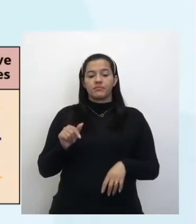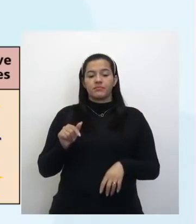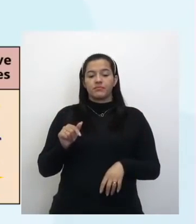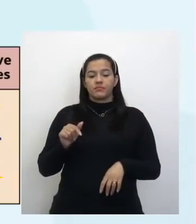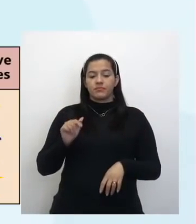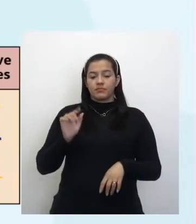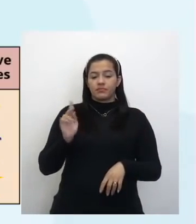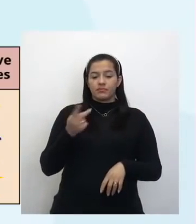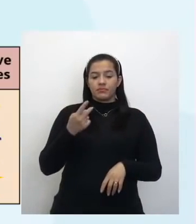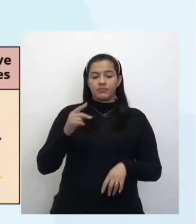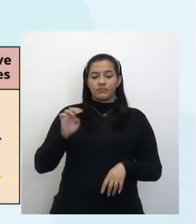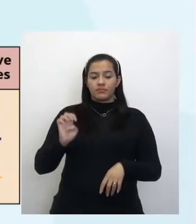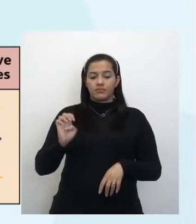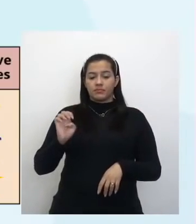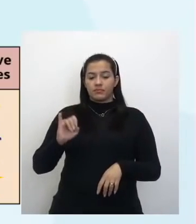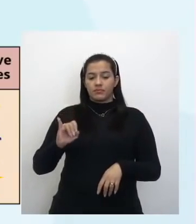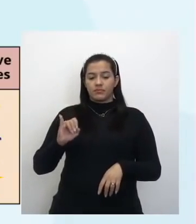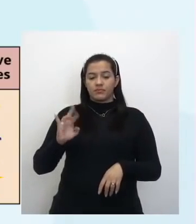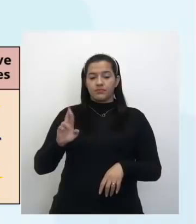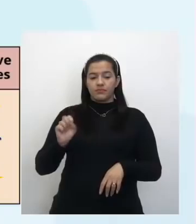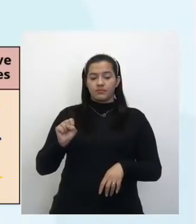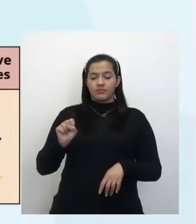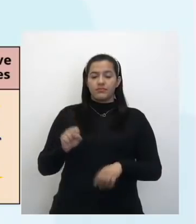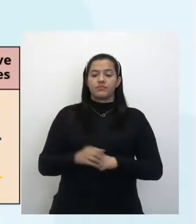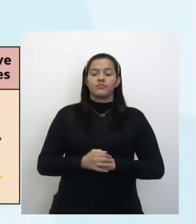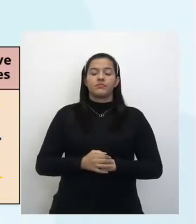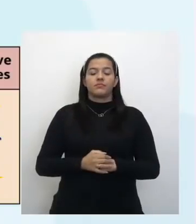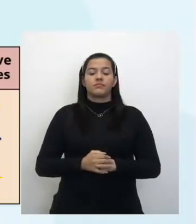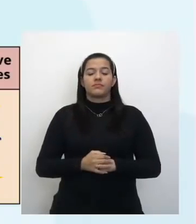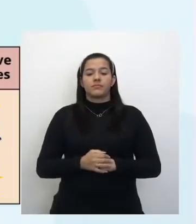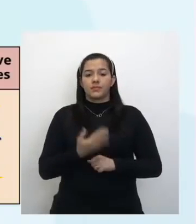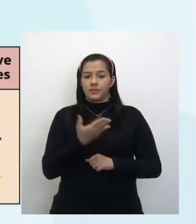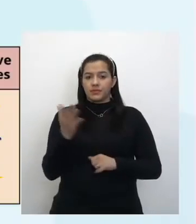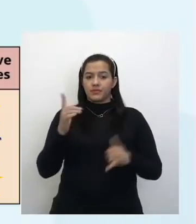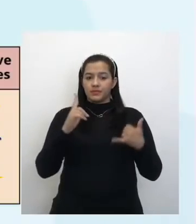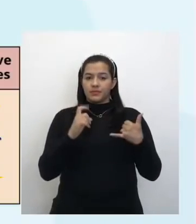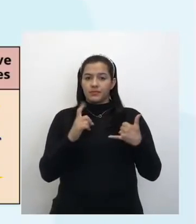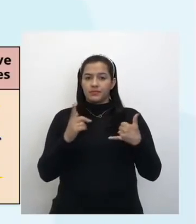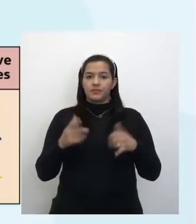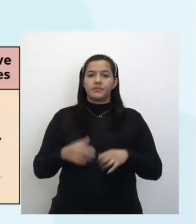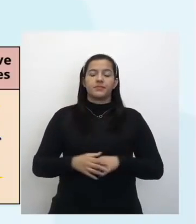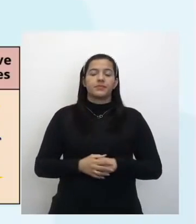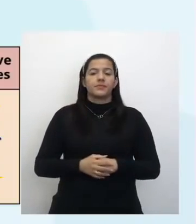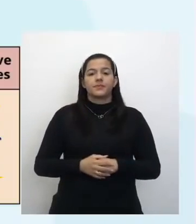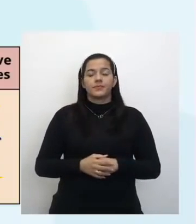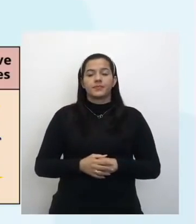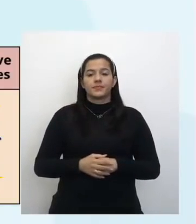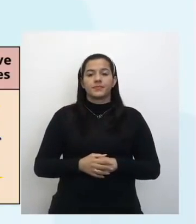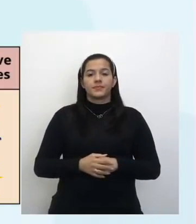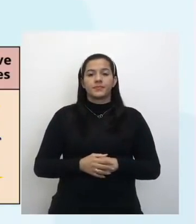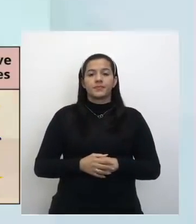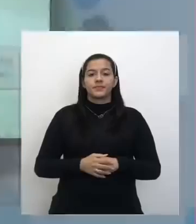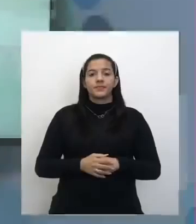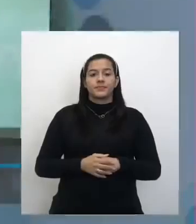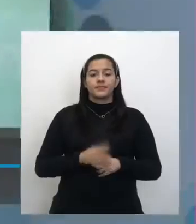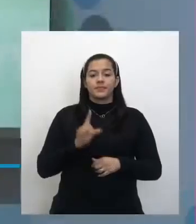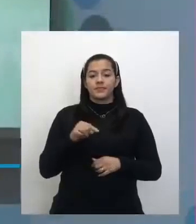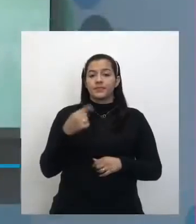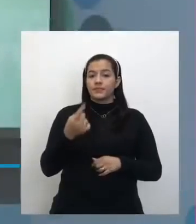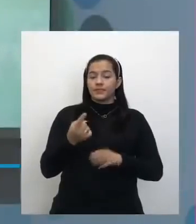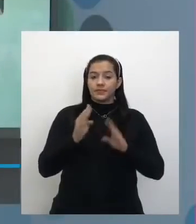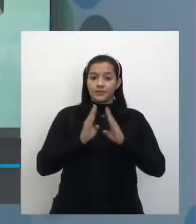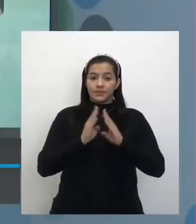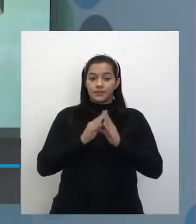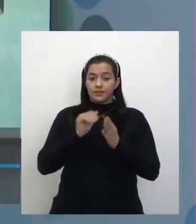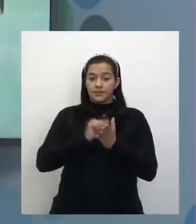vai ser a mãe dele risos mother deram um print aí 3 2 1 dá um print então o que que vai ficar lição